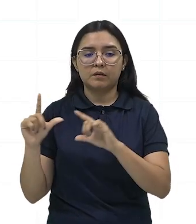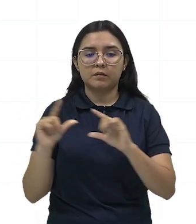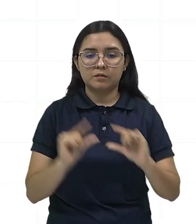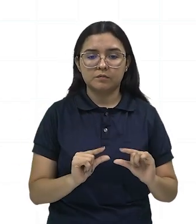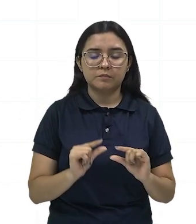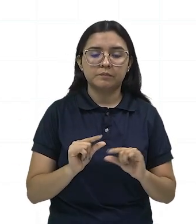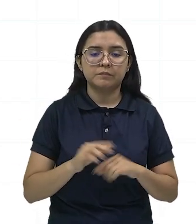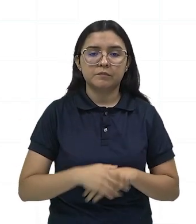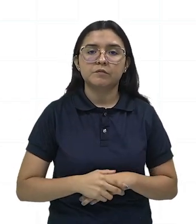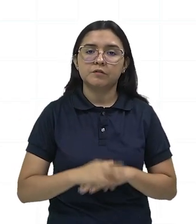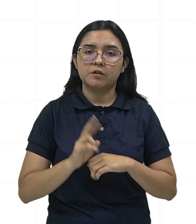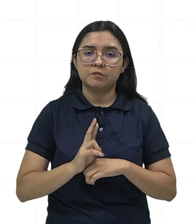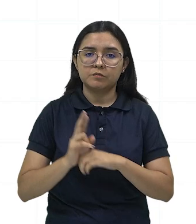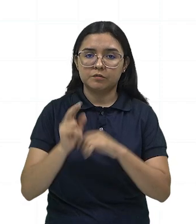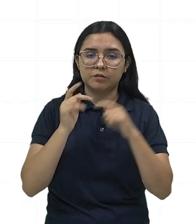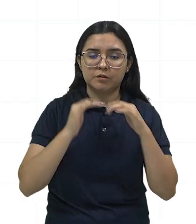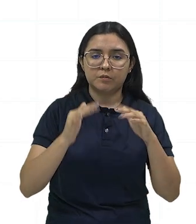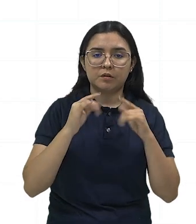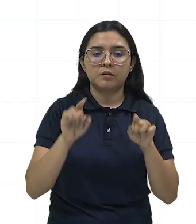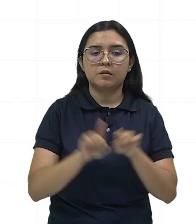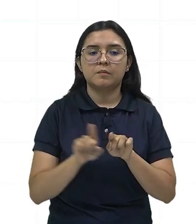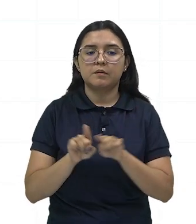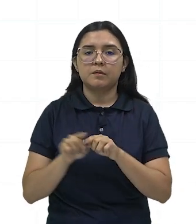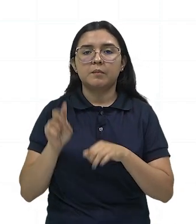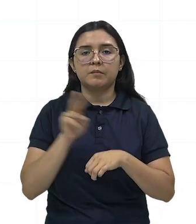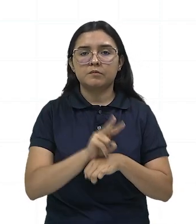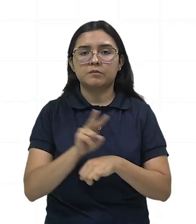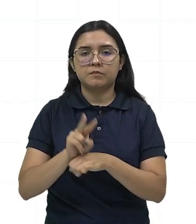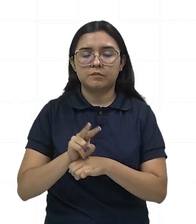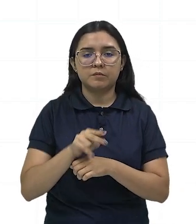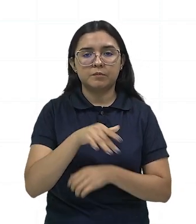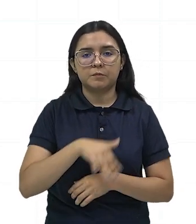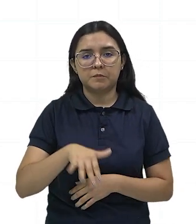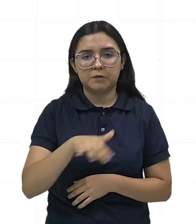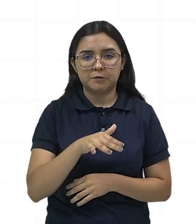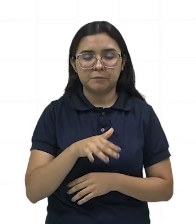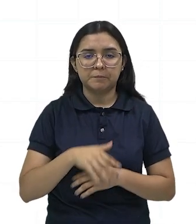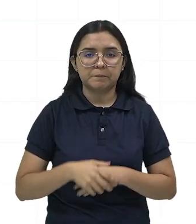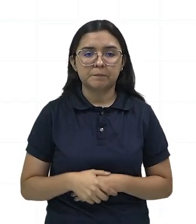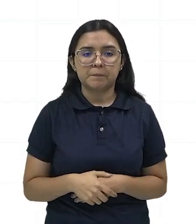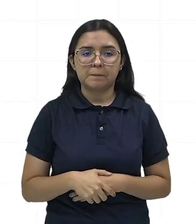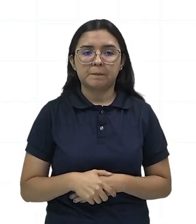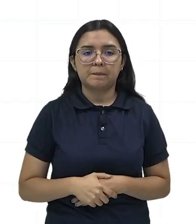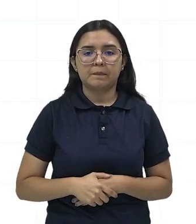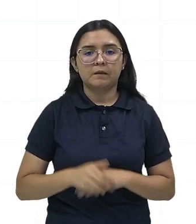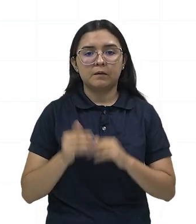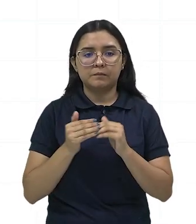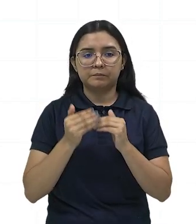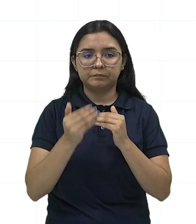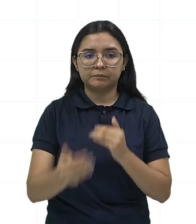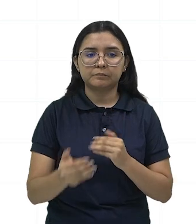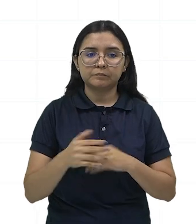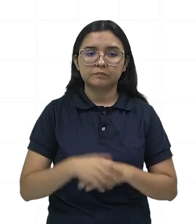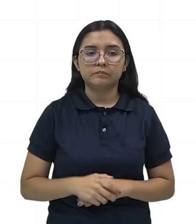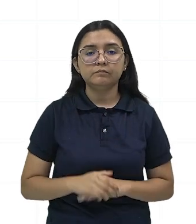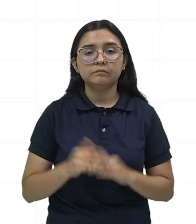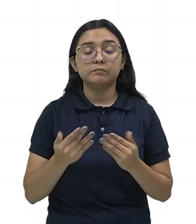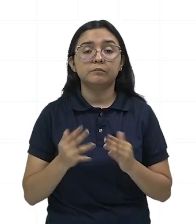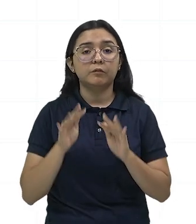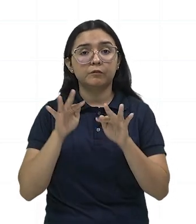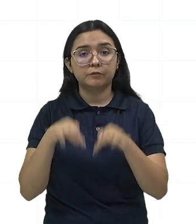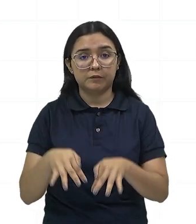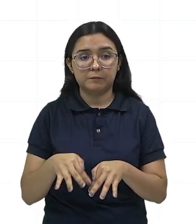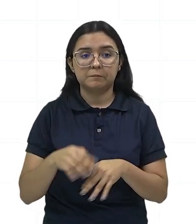consumo de recursos naturais e a preservação do meio ambiente. E na sequência, por